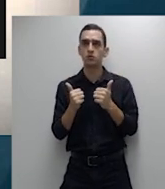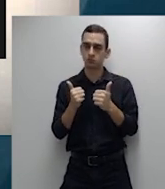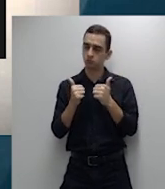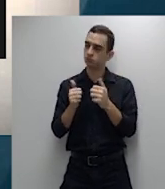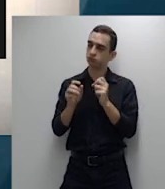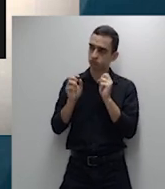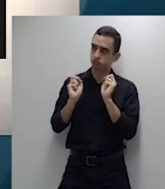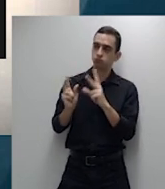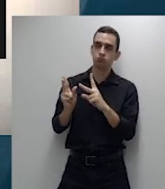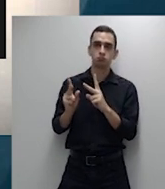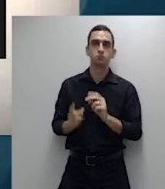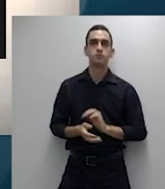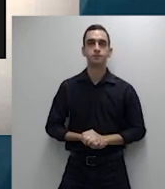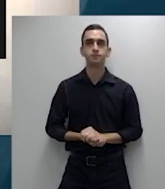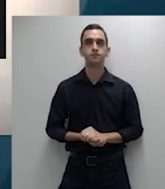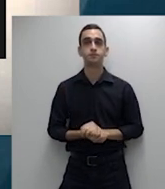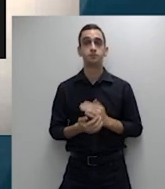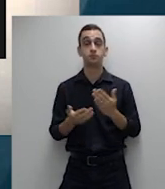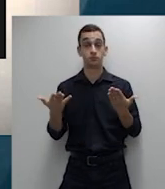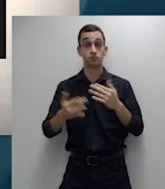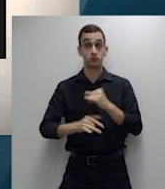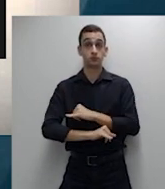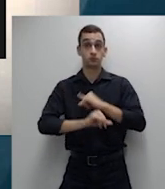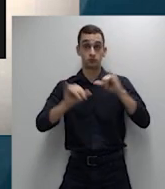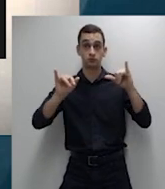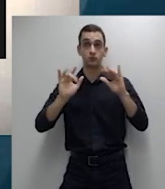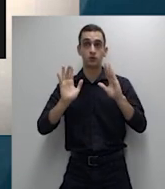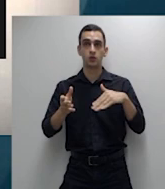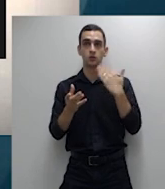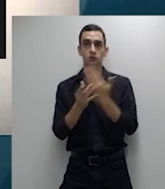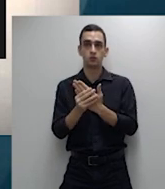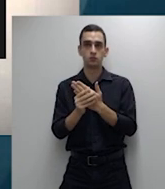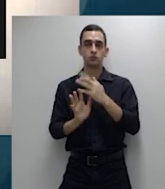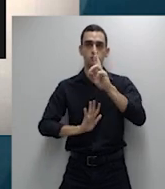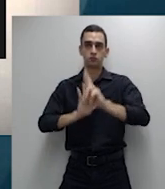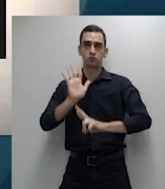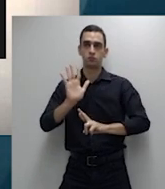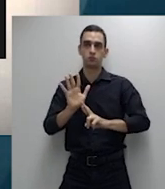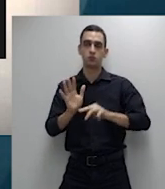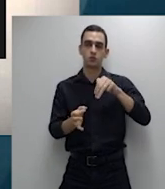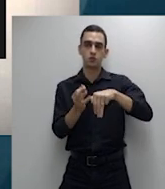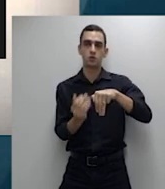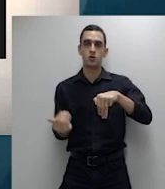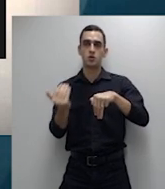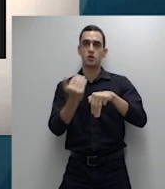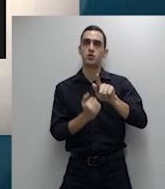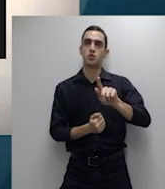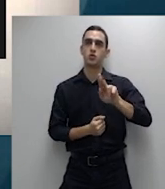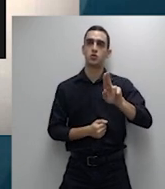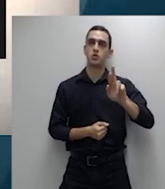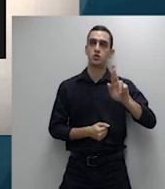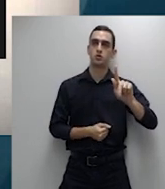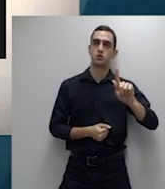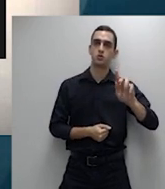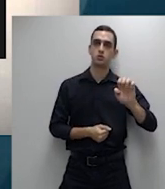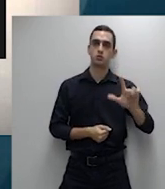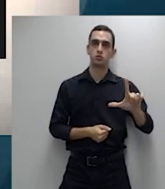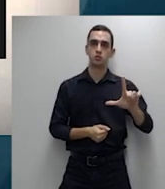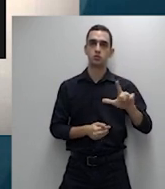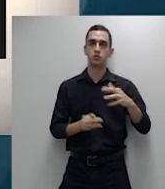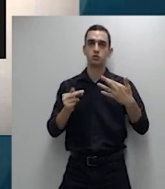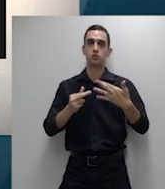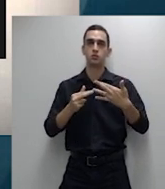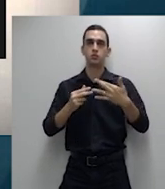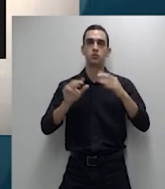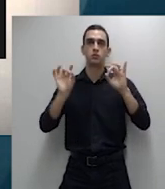também então apregoar o processo relator Ministro Gurgel de Faria é o resto 1658